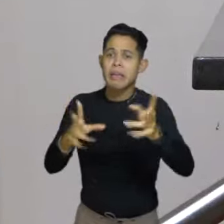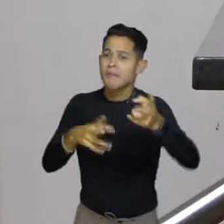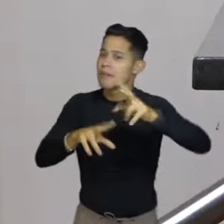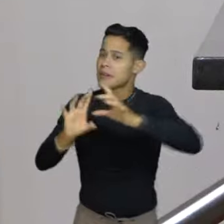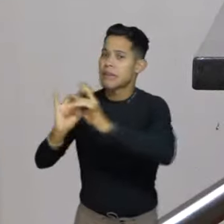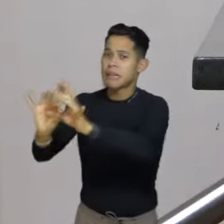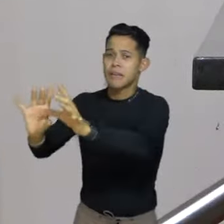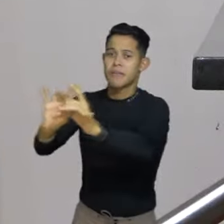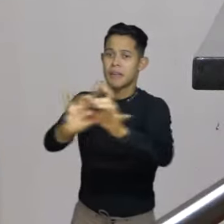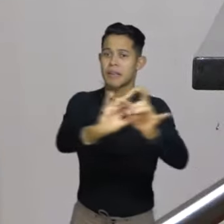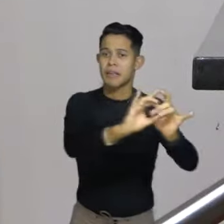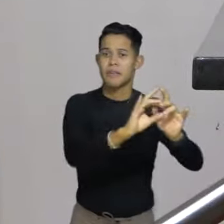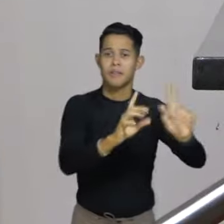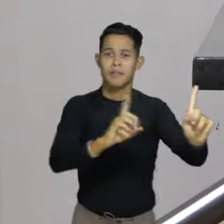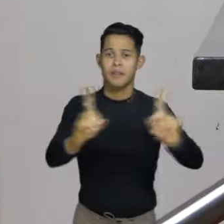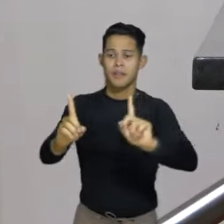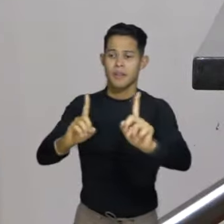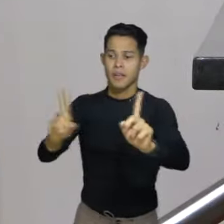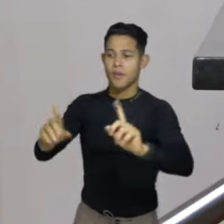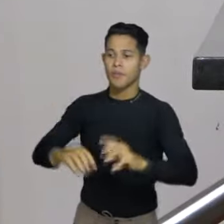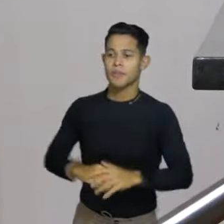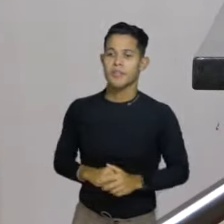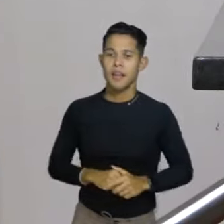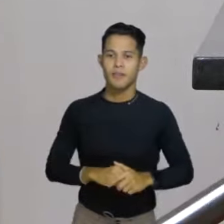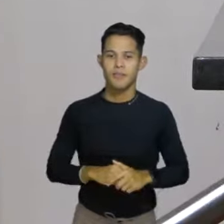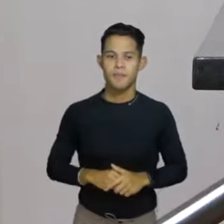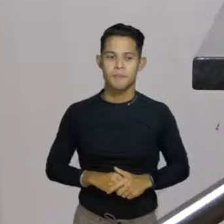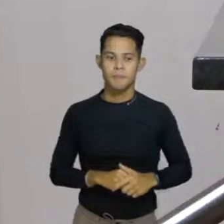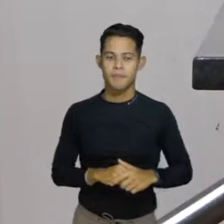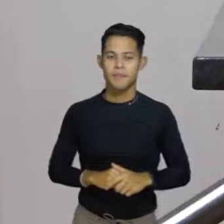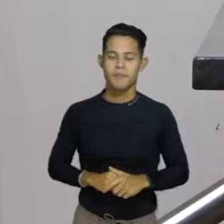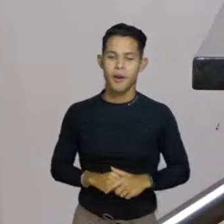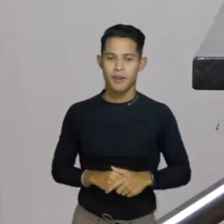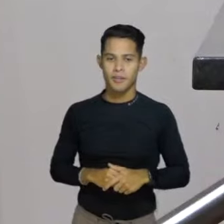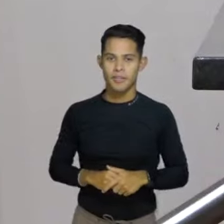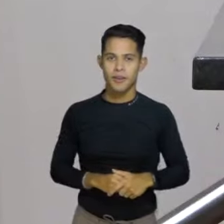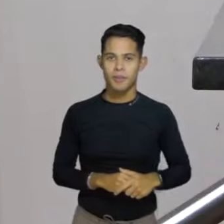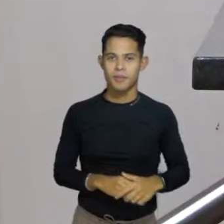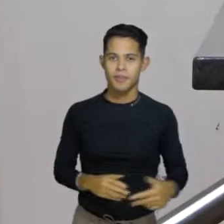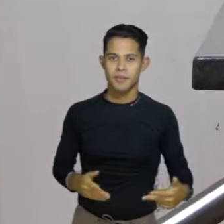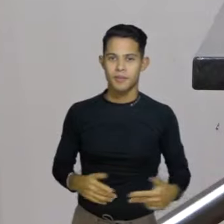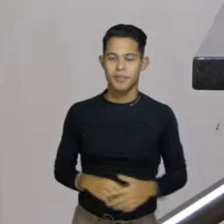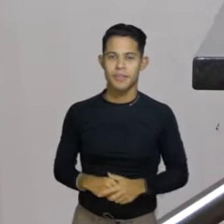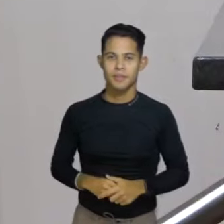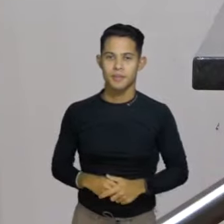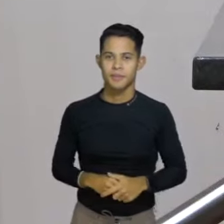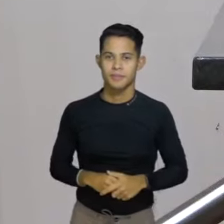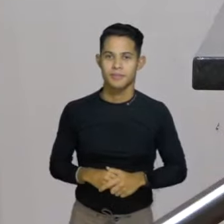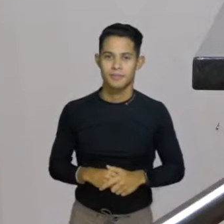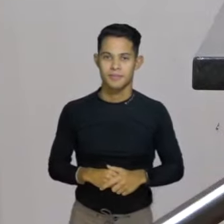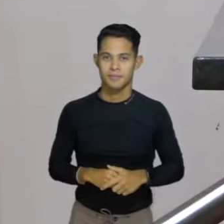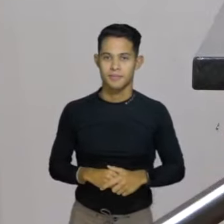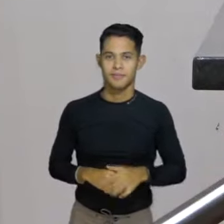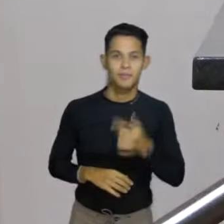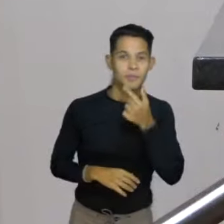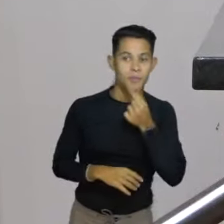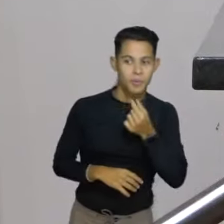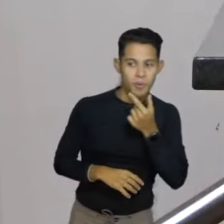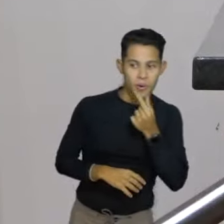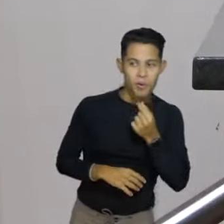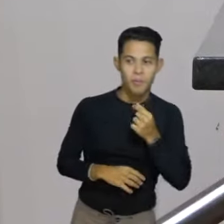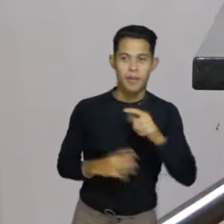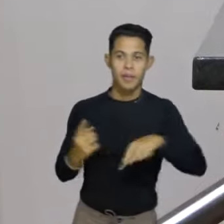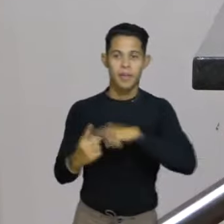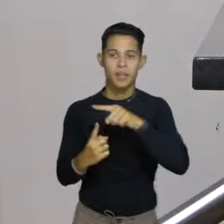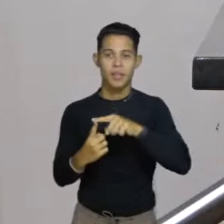liberdade e a justiça brasileira dando risada porque o o Cabo Soldado e o